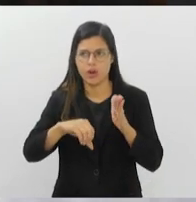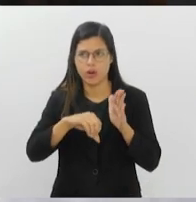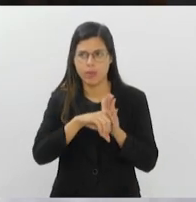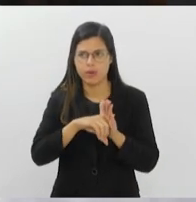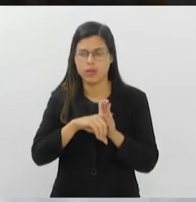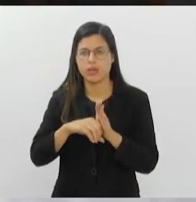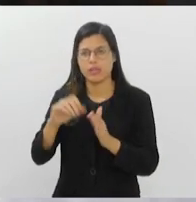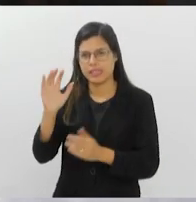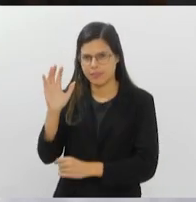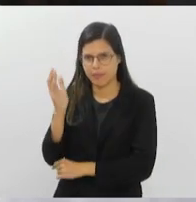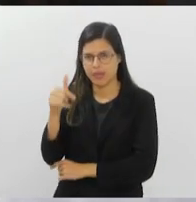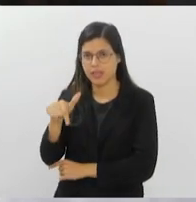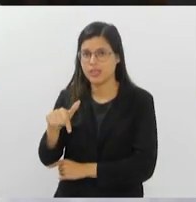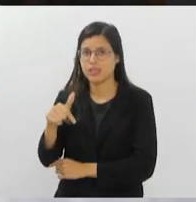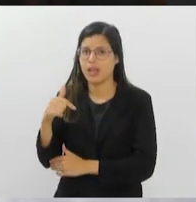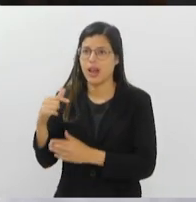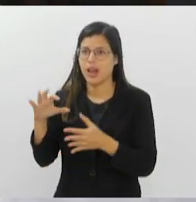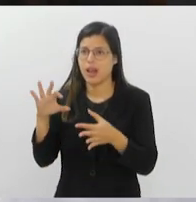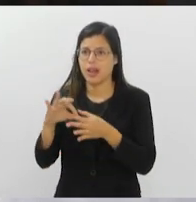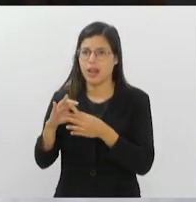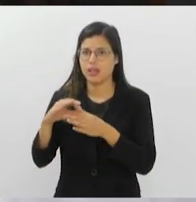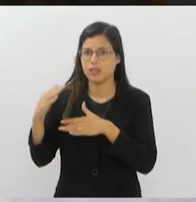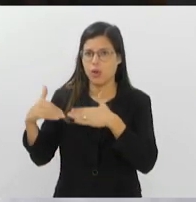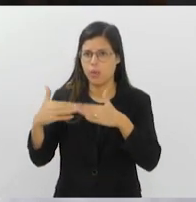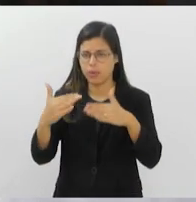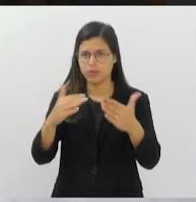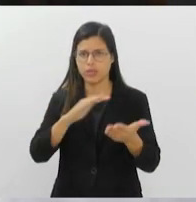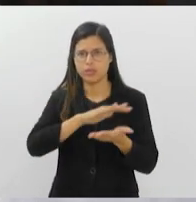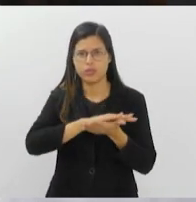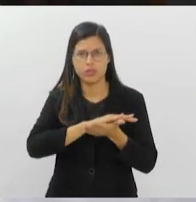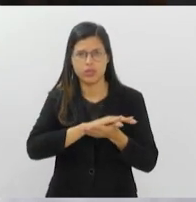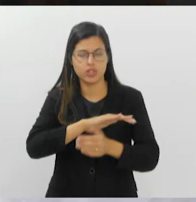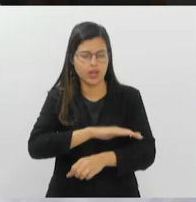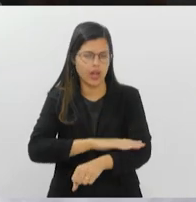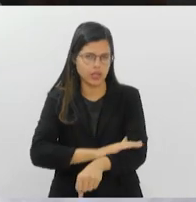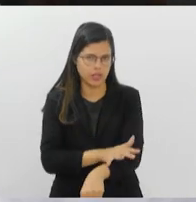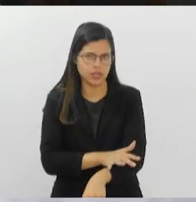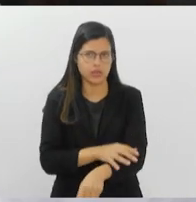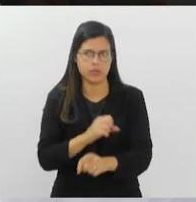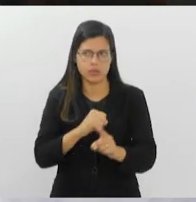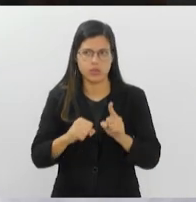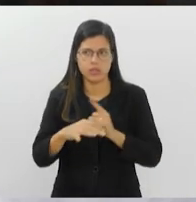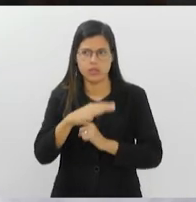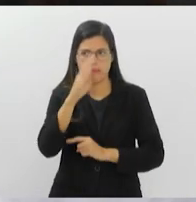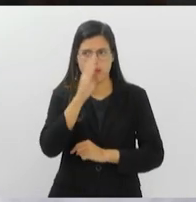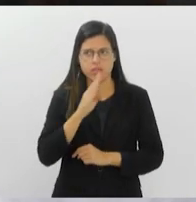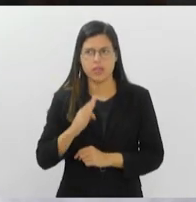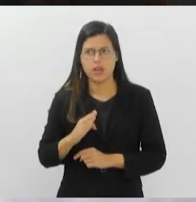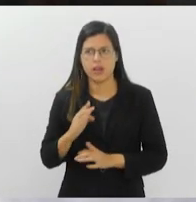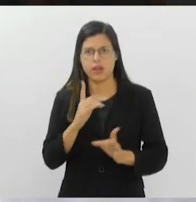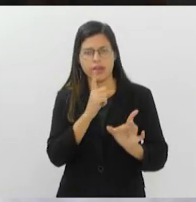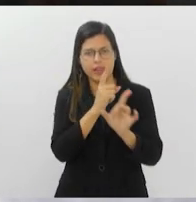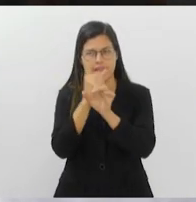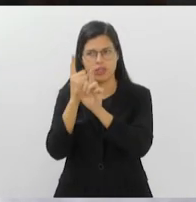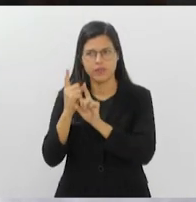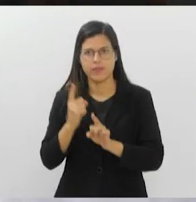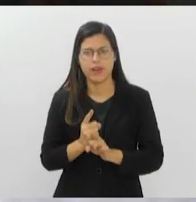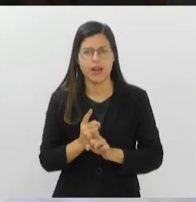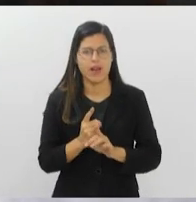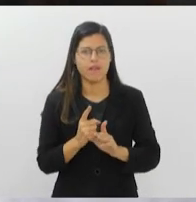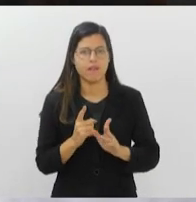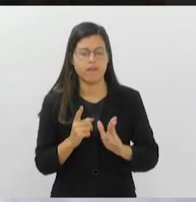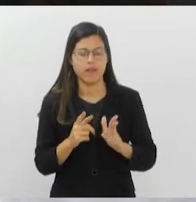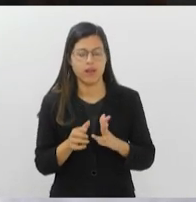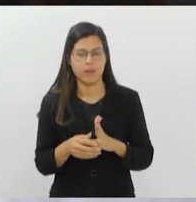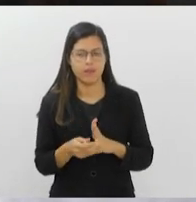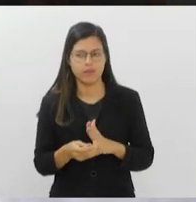vinculada ao processo de racismo da sociedade brasileira, né, que identificava, né, a maconha